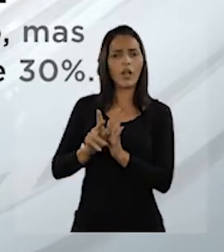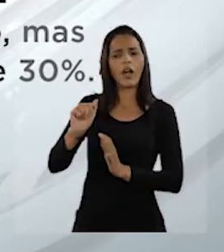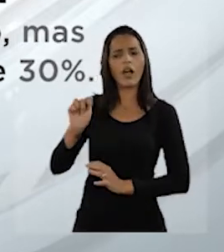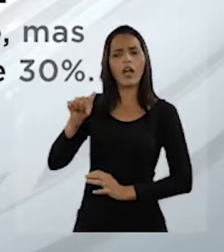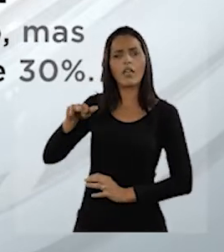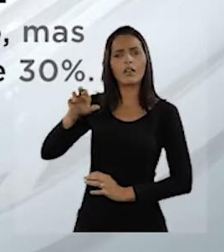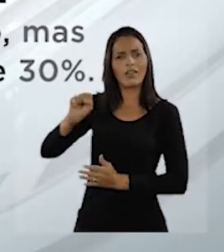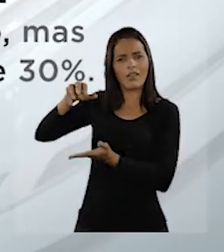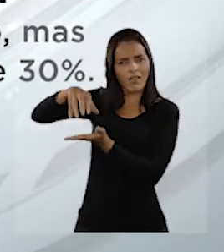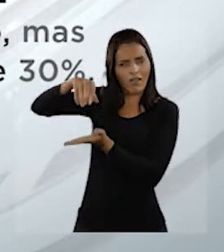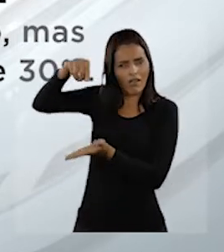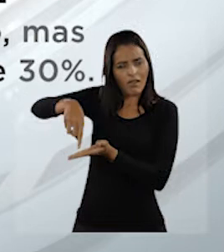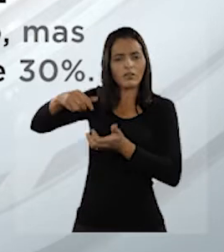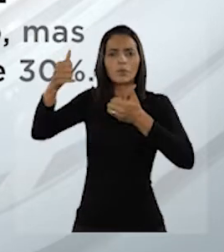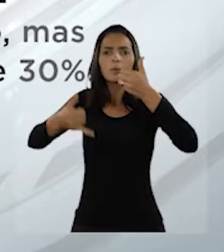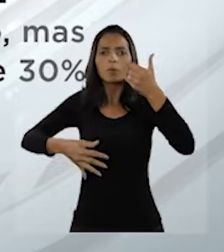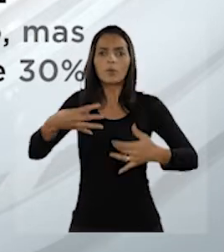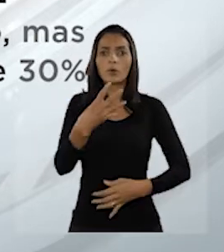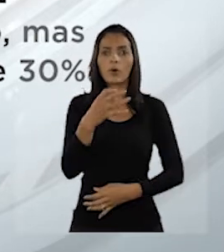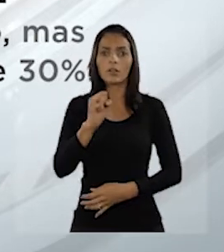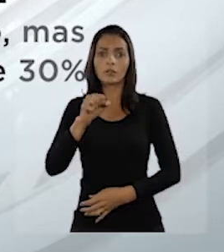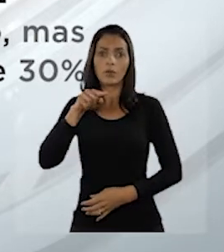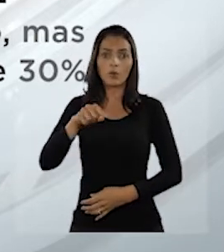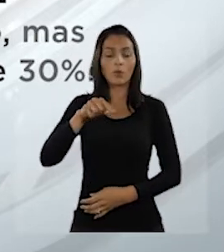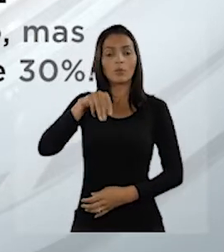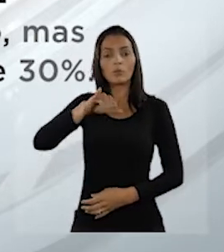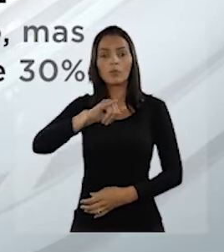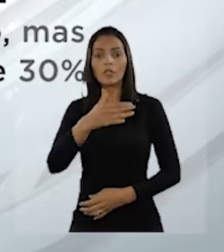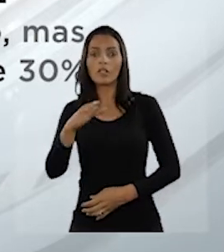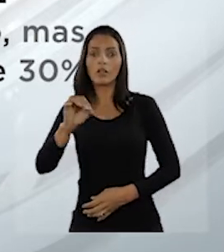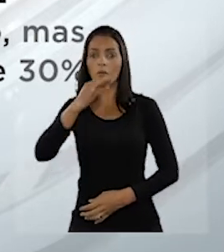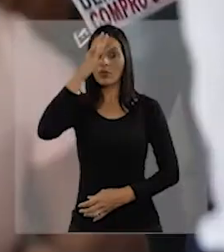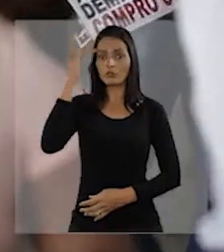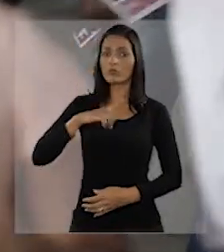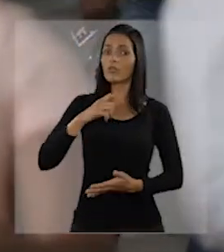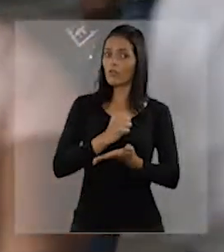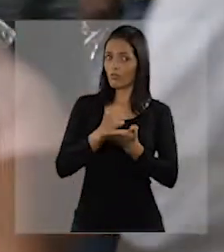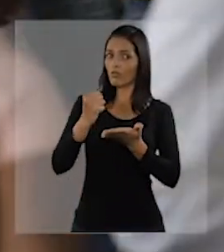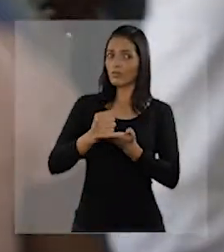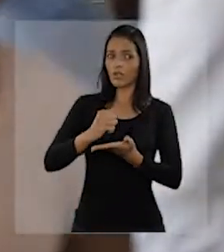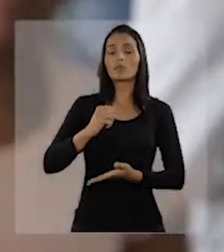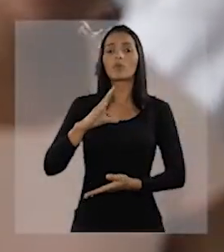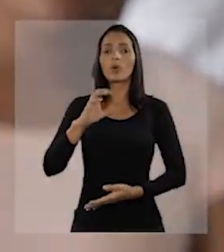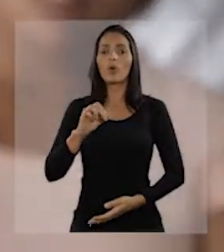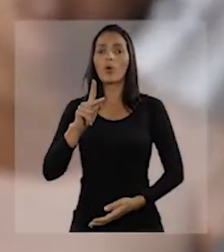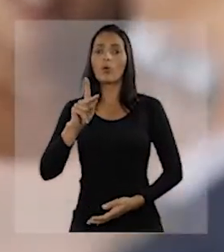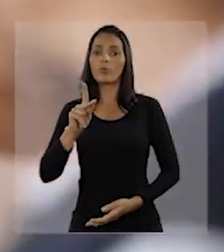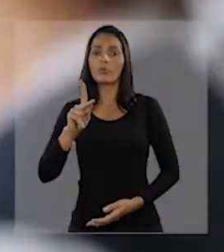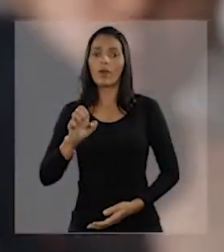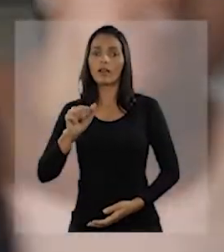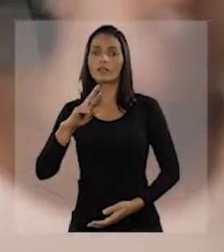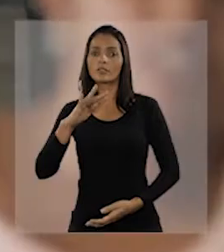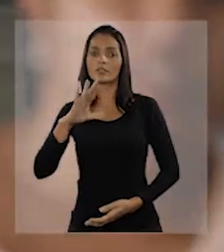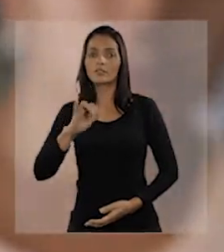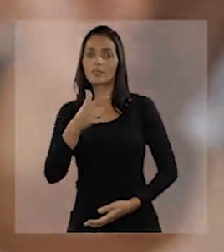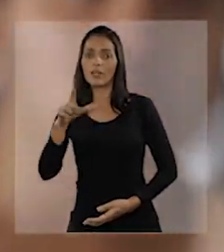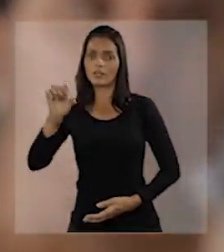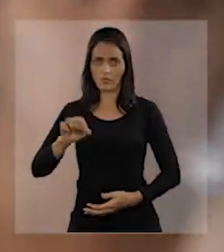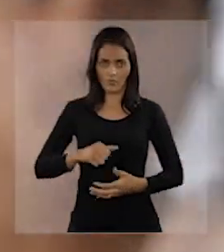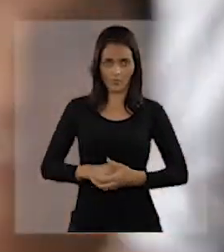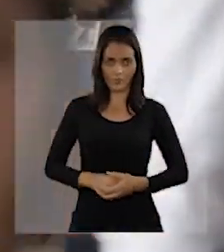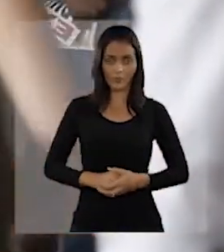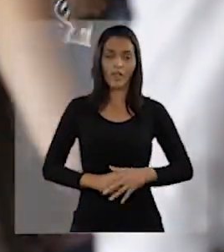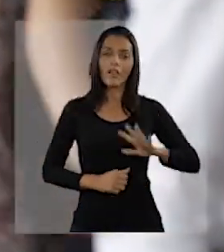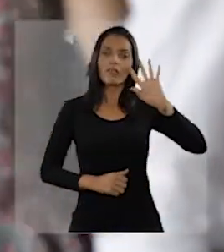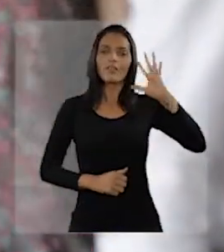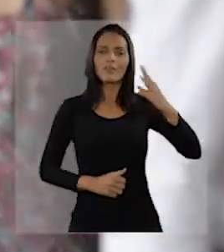que as operadoras não cobrassem percentuais maiores que 30%. Segundo a própria ANS, cerca de